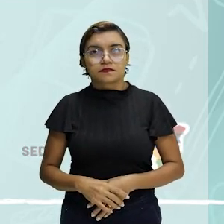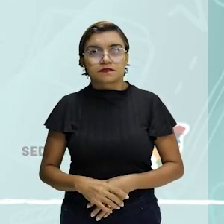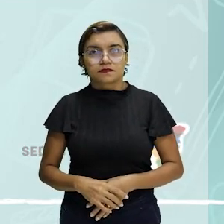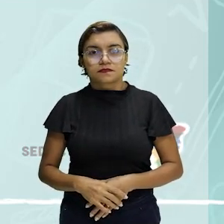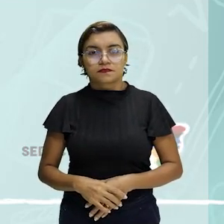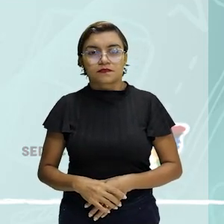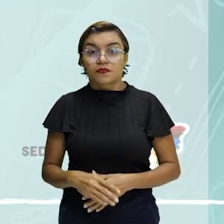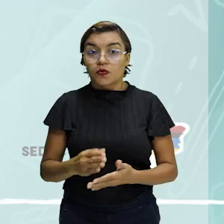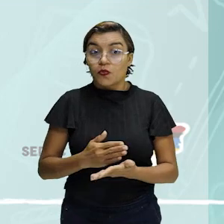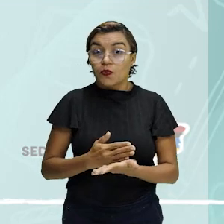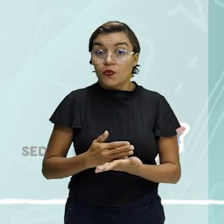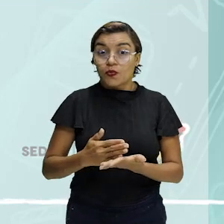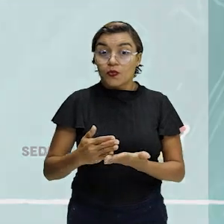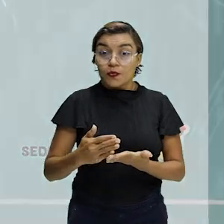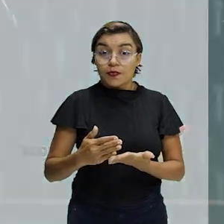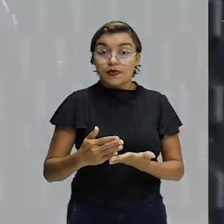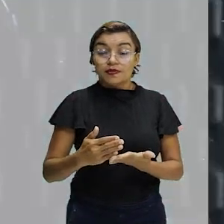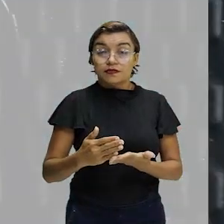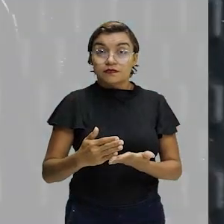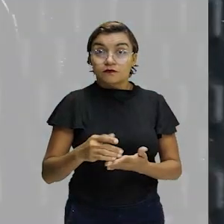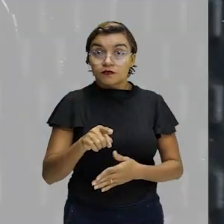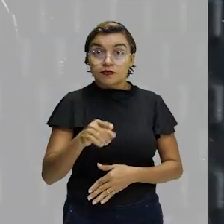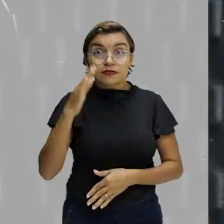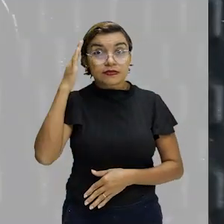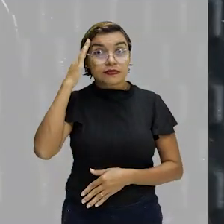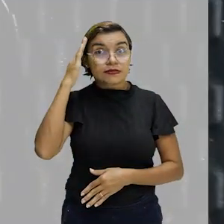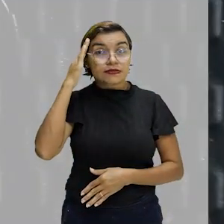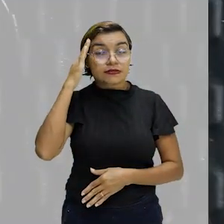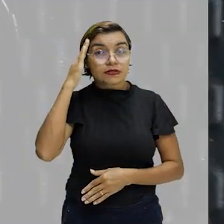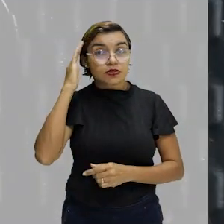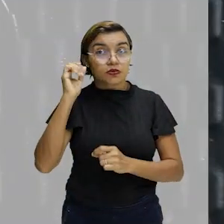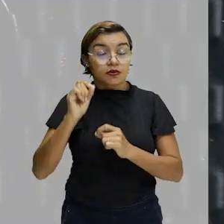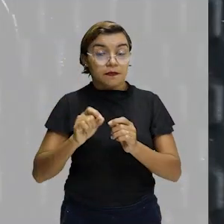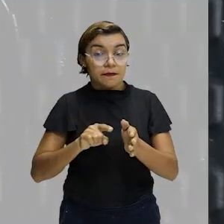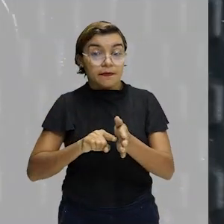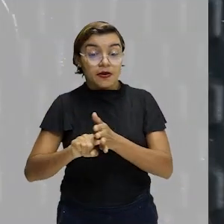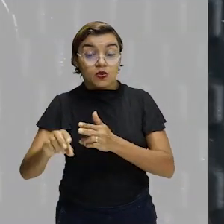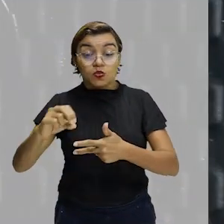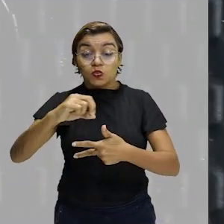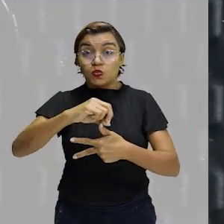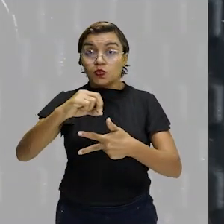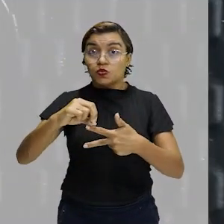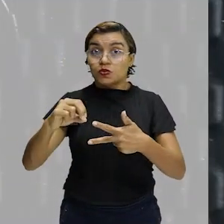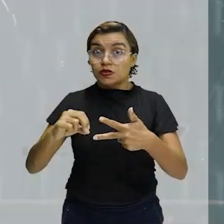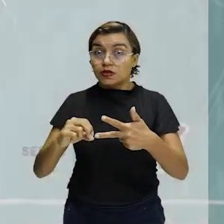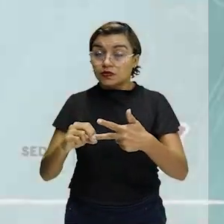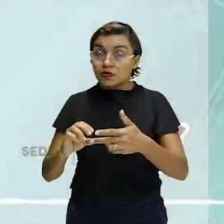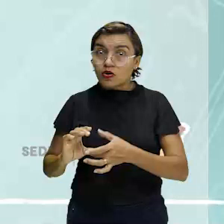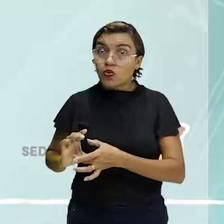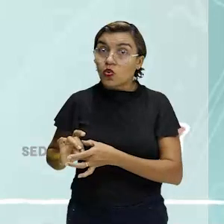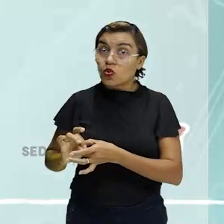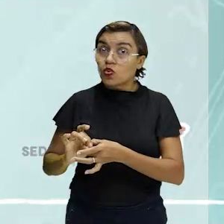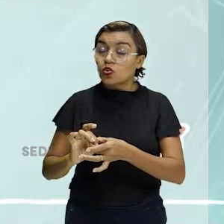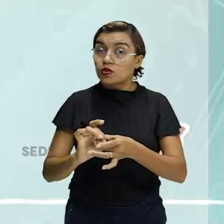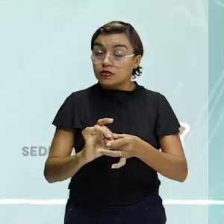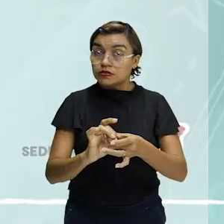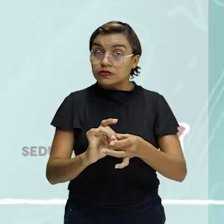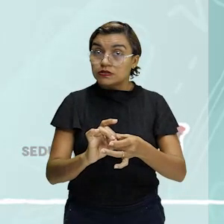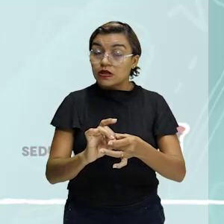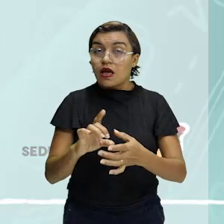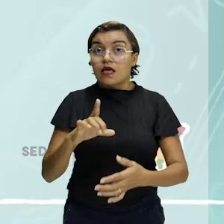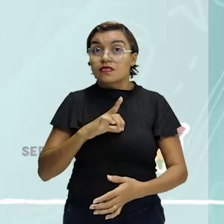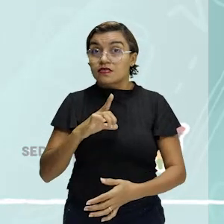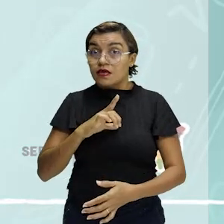só esse comecinho aqui, então você já entendeu que essa questão do Enem, ela está contextualizada, né, envolvendo também